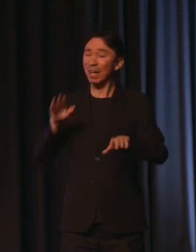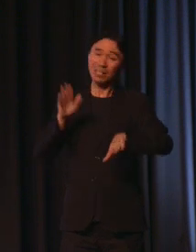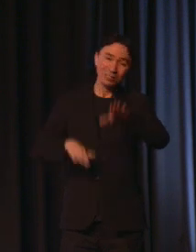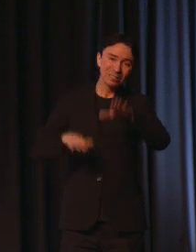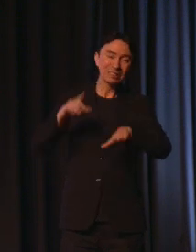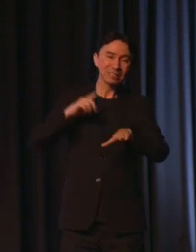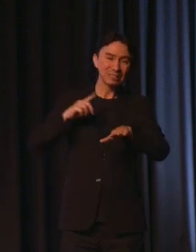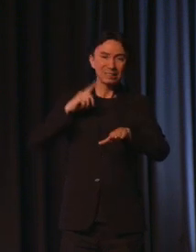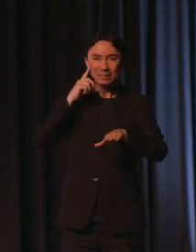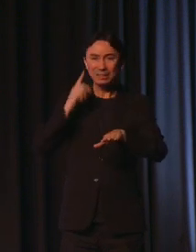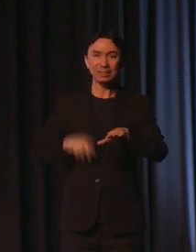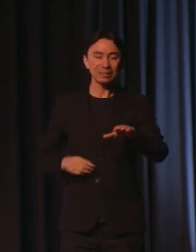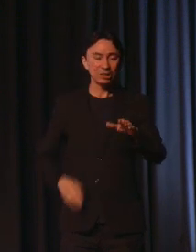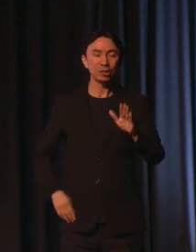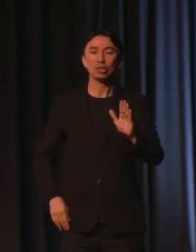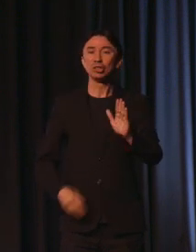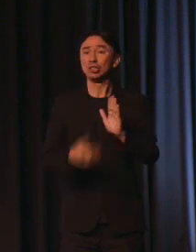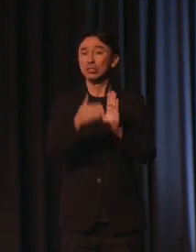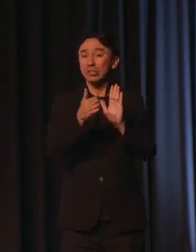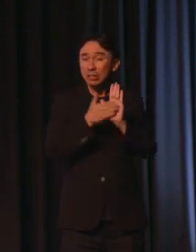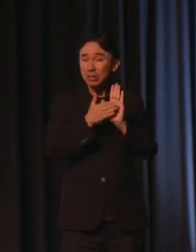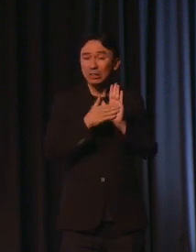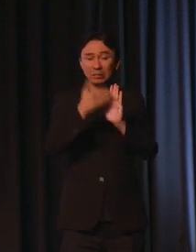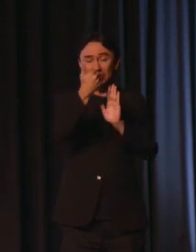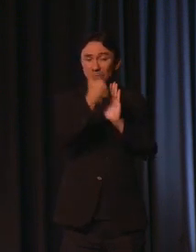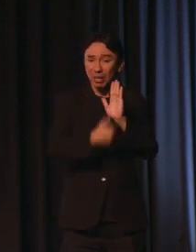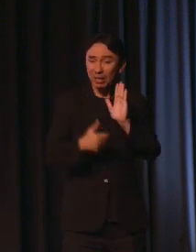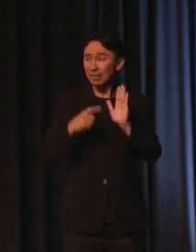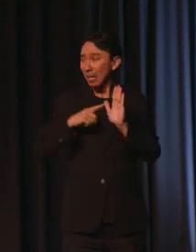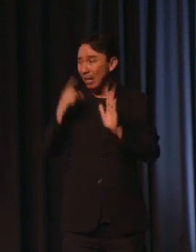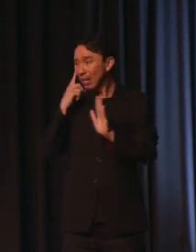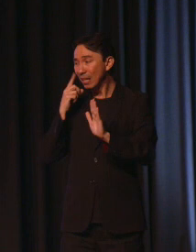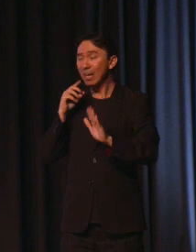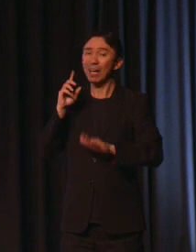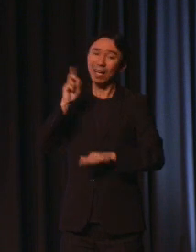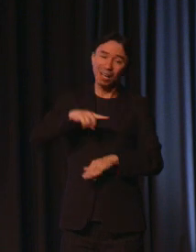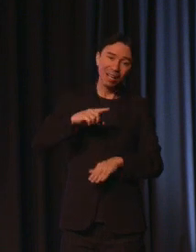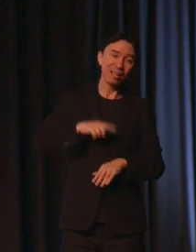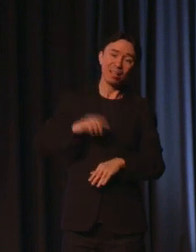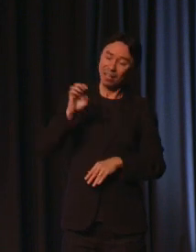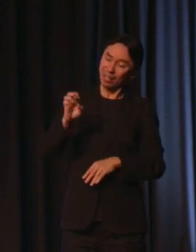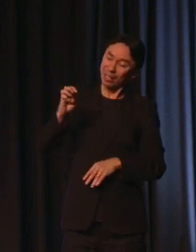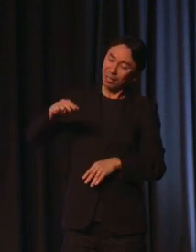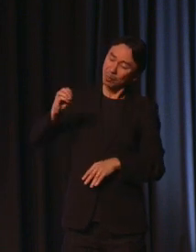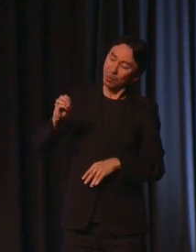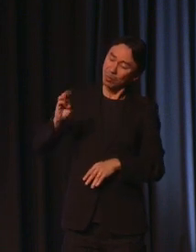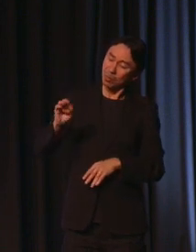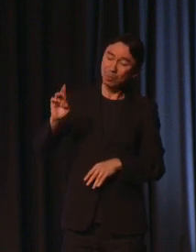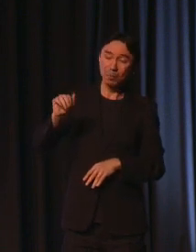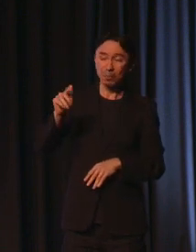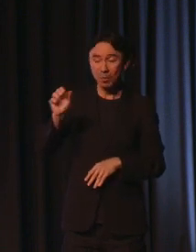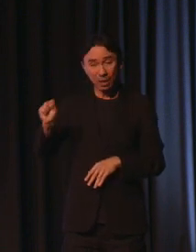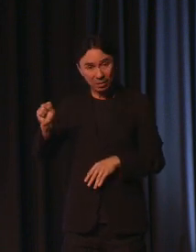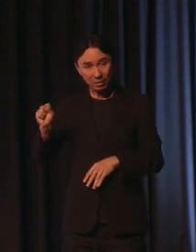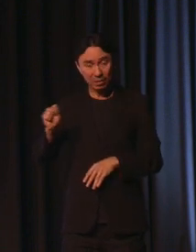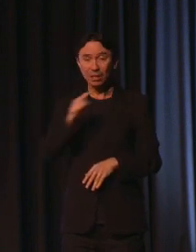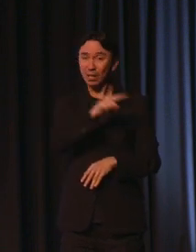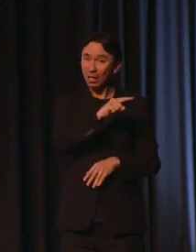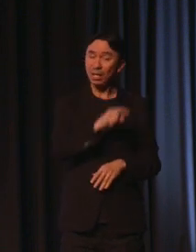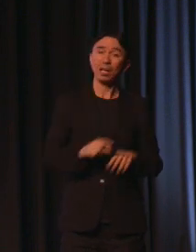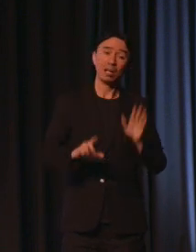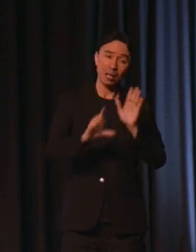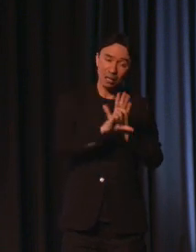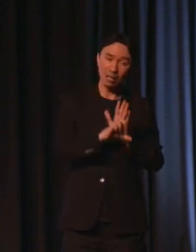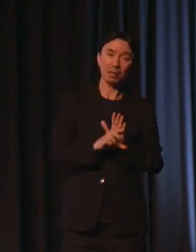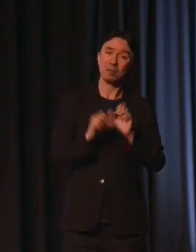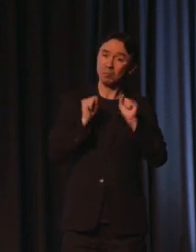faz com a Hemobras, que é o fator 8 recombinante, né, que tem uma parte ali específica na lei que permite essa